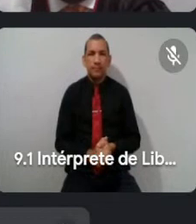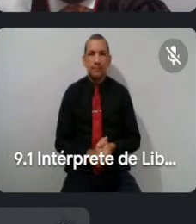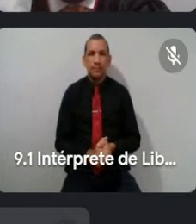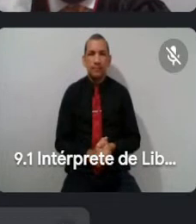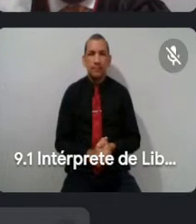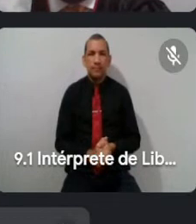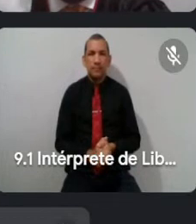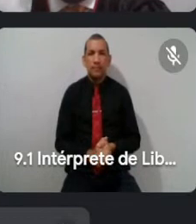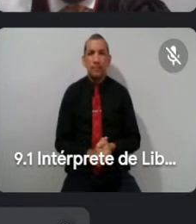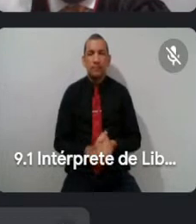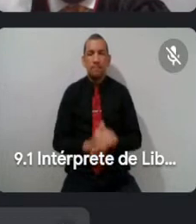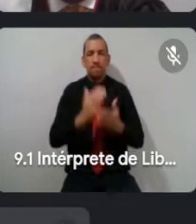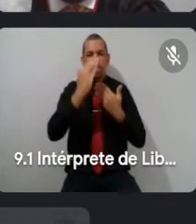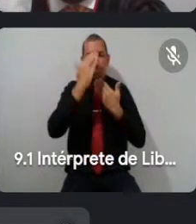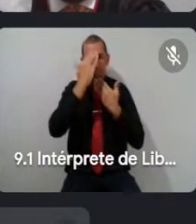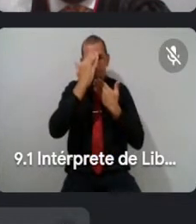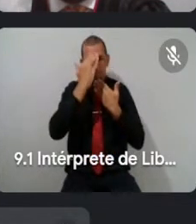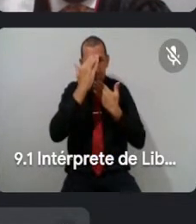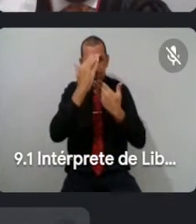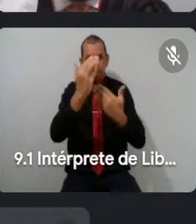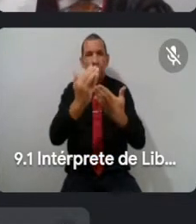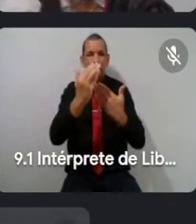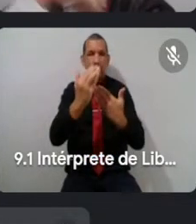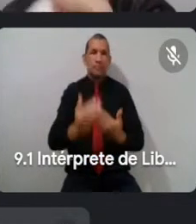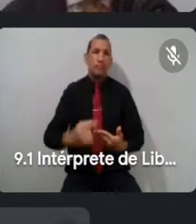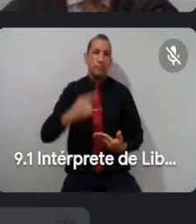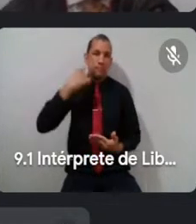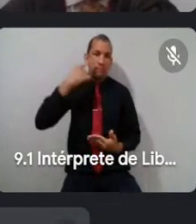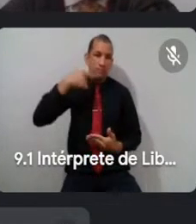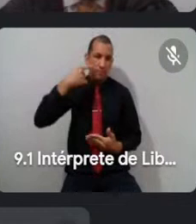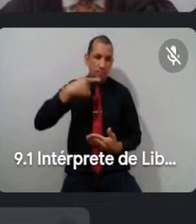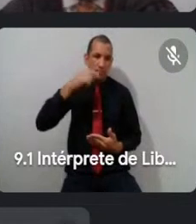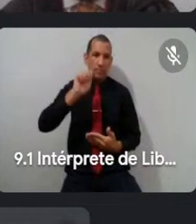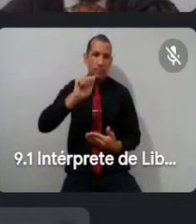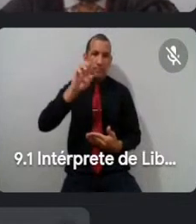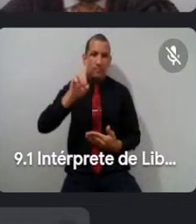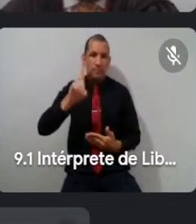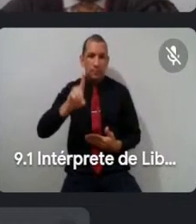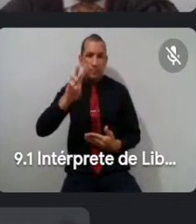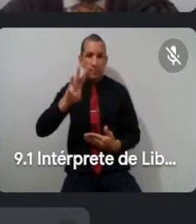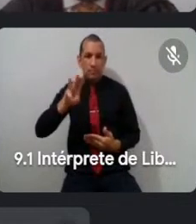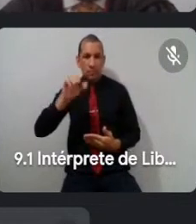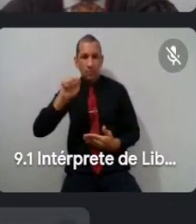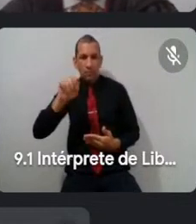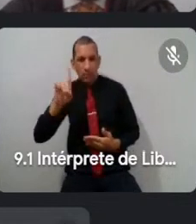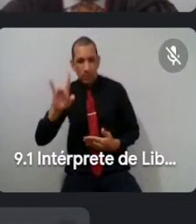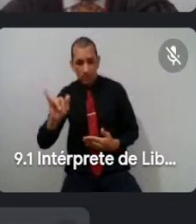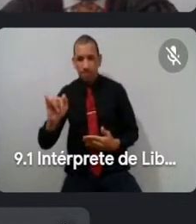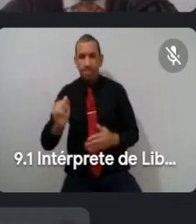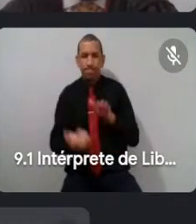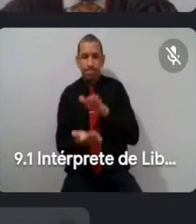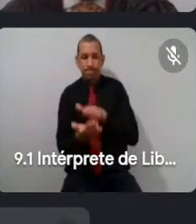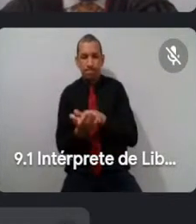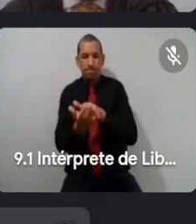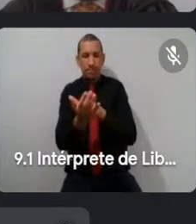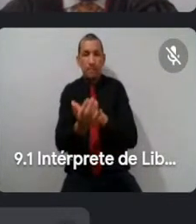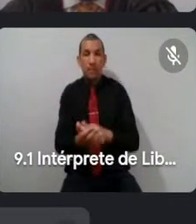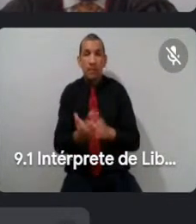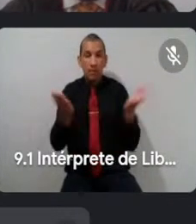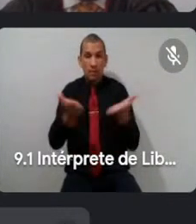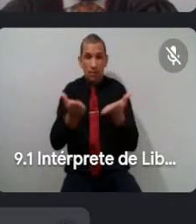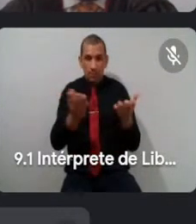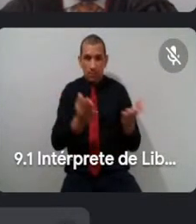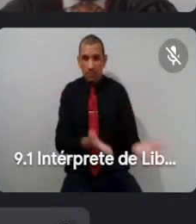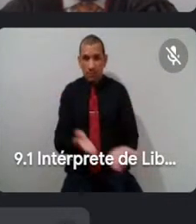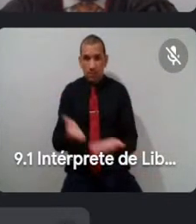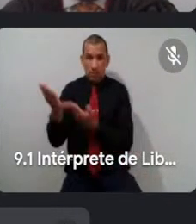e obrigado Dr Eduardo Parabéns pela sustentação oral o passo a palavra então pelo mesmo